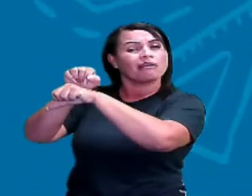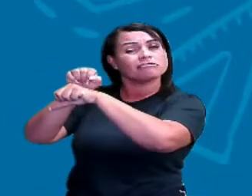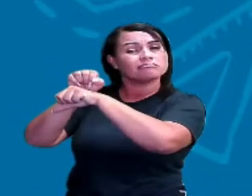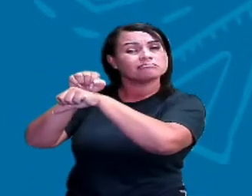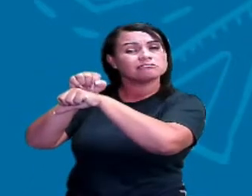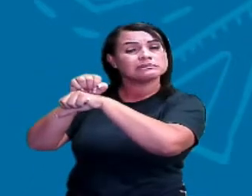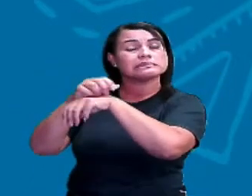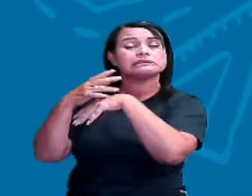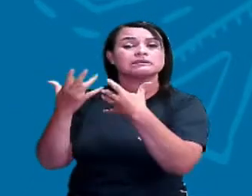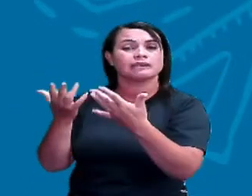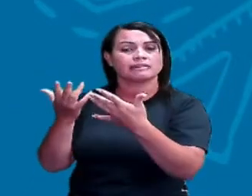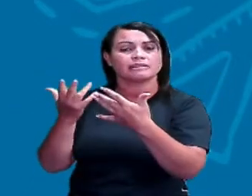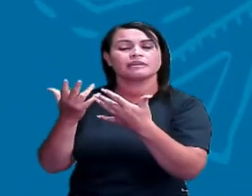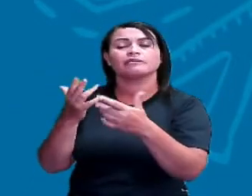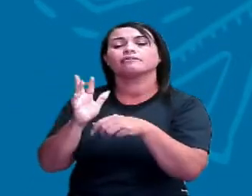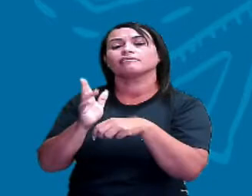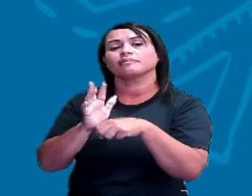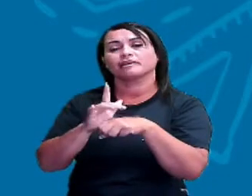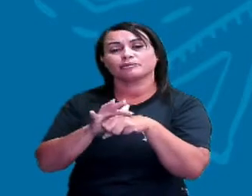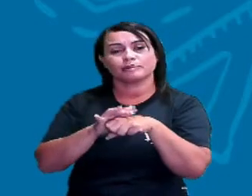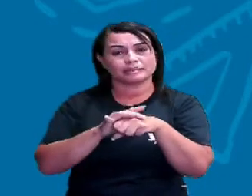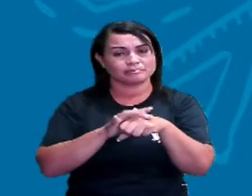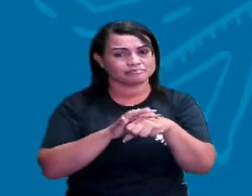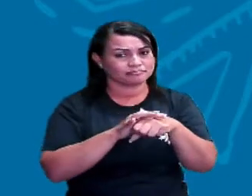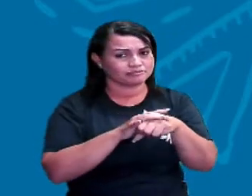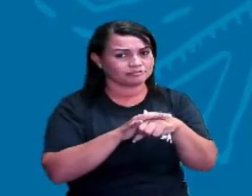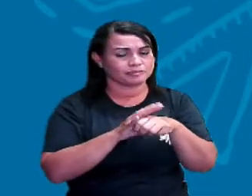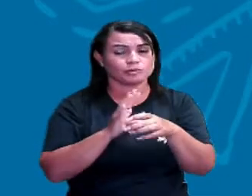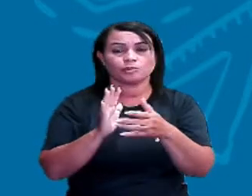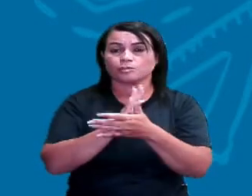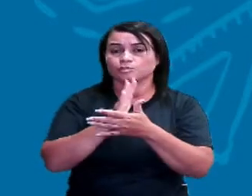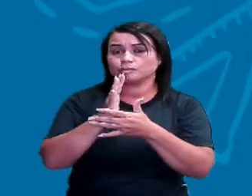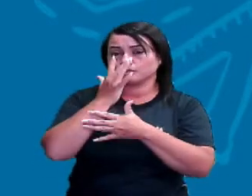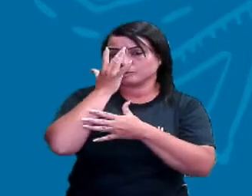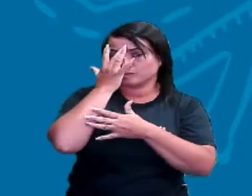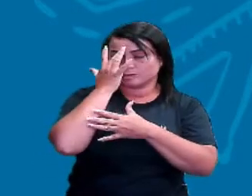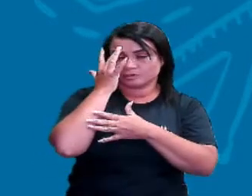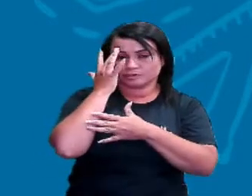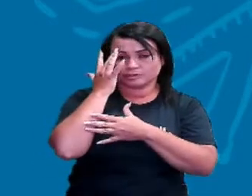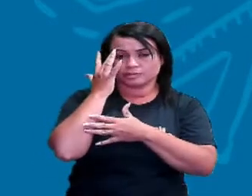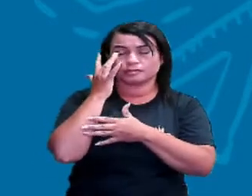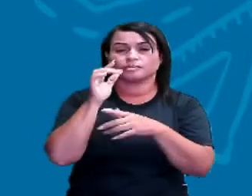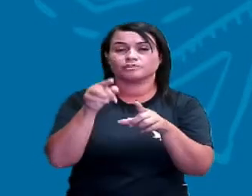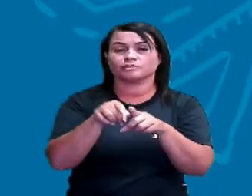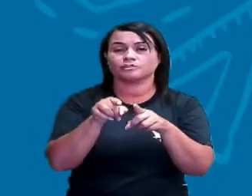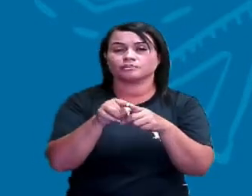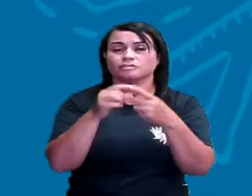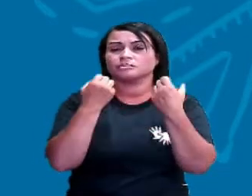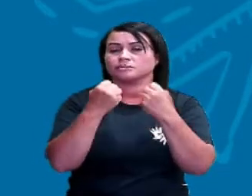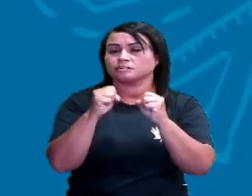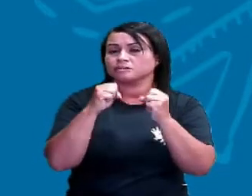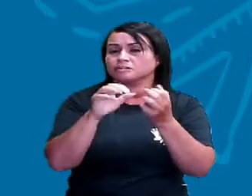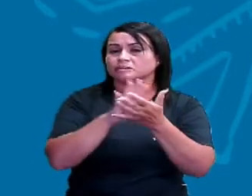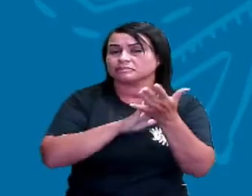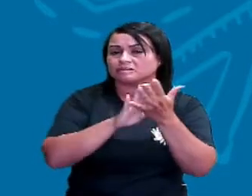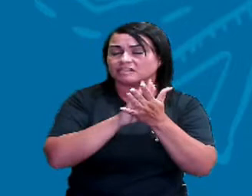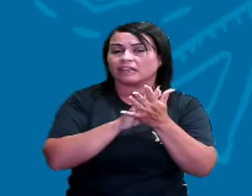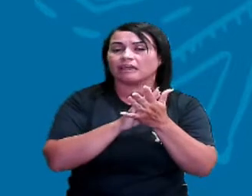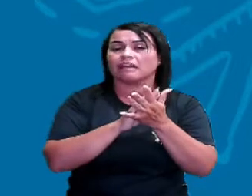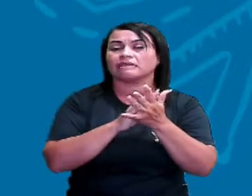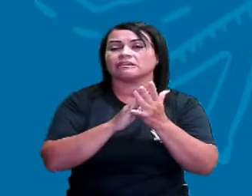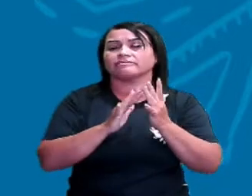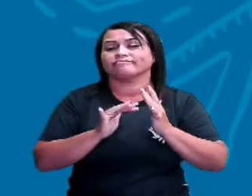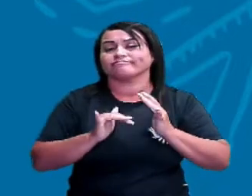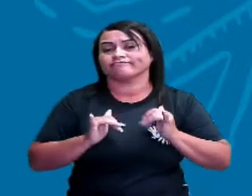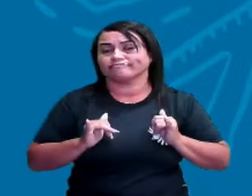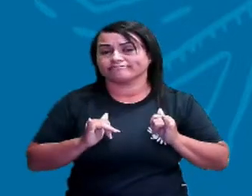Então, acaba adoecendo, né? Quando as pessoas não se exercitam, não fazem, são sedentárias, não